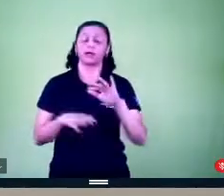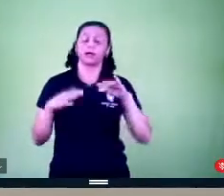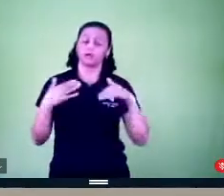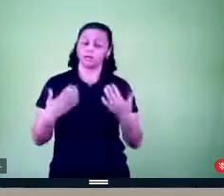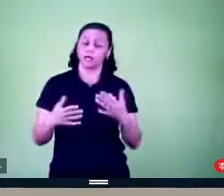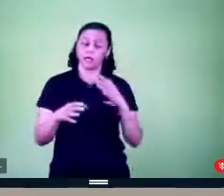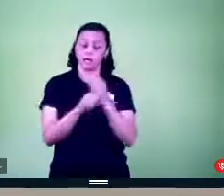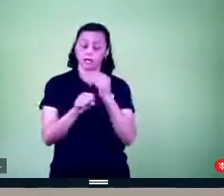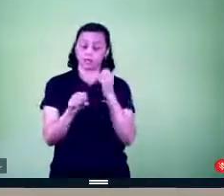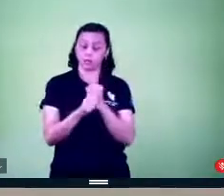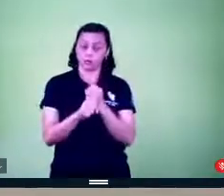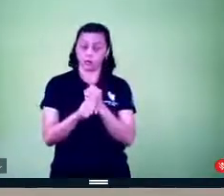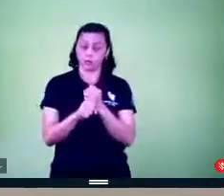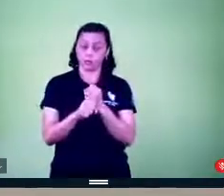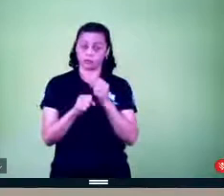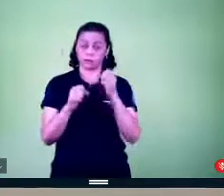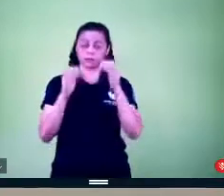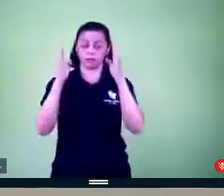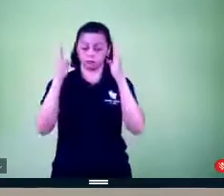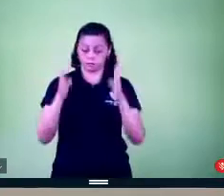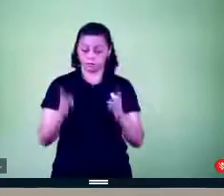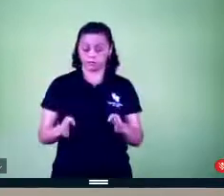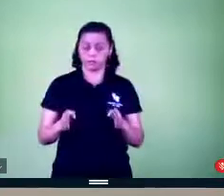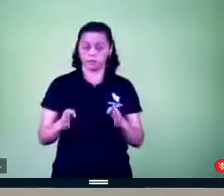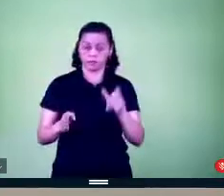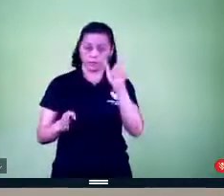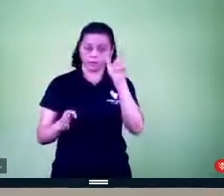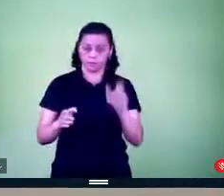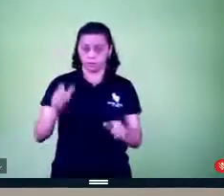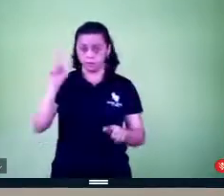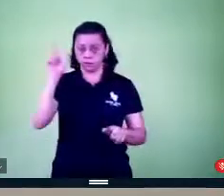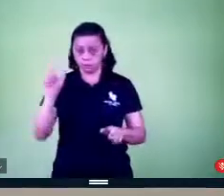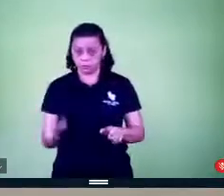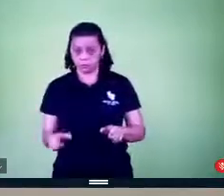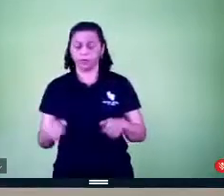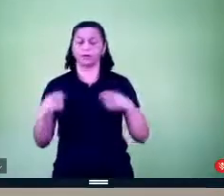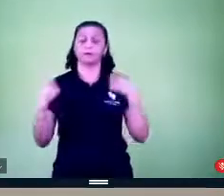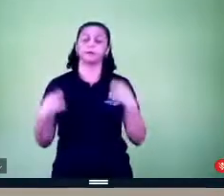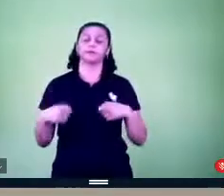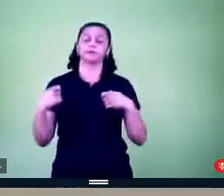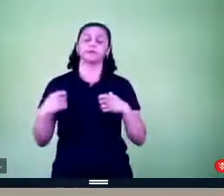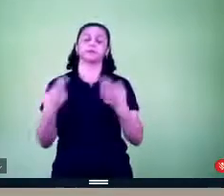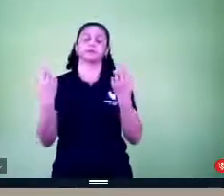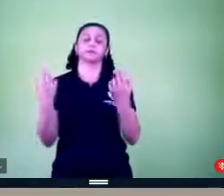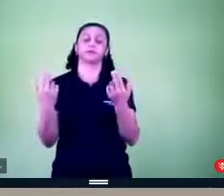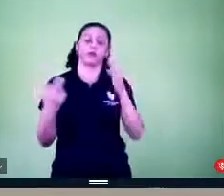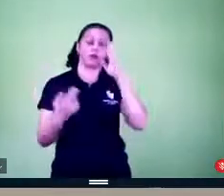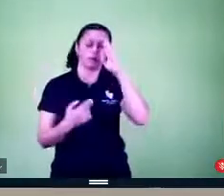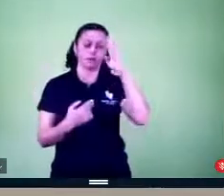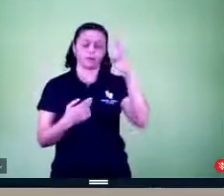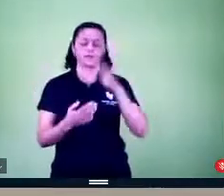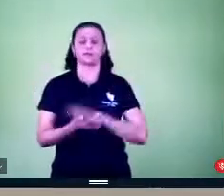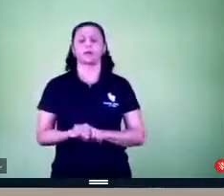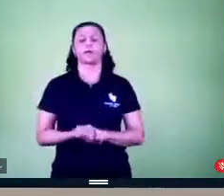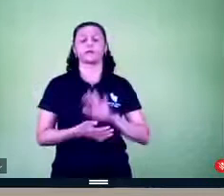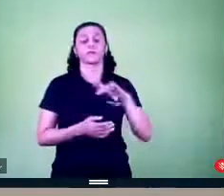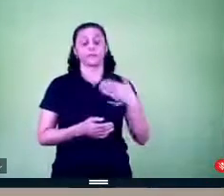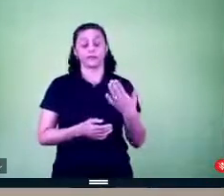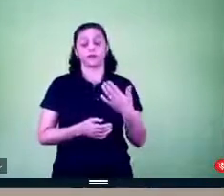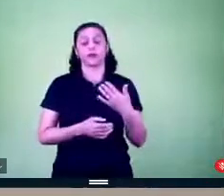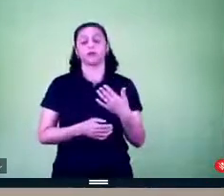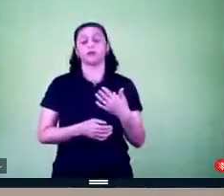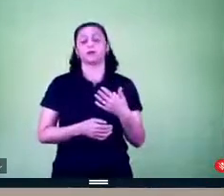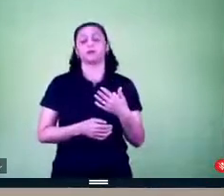de tubulação de água tem que ser igual ao cano principal, né? Então se eu estou passando 10 litros por segundo aqui, as duas, se foram